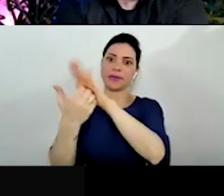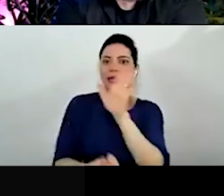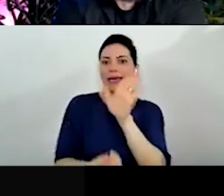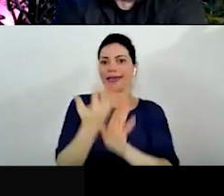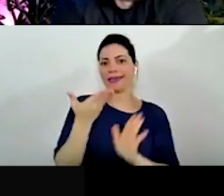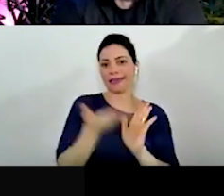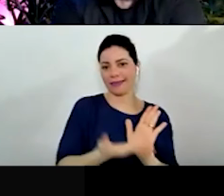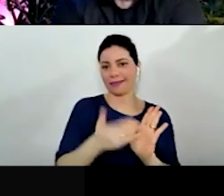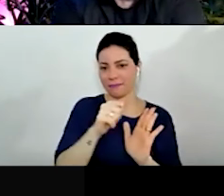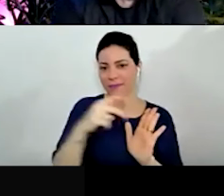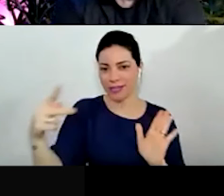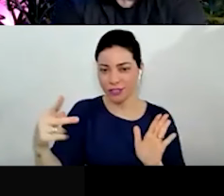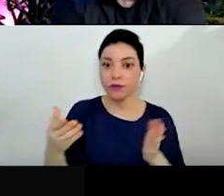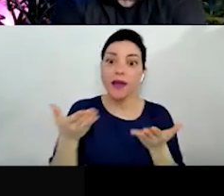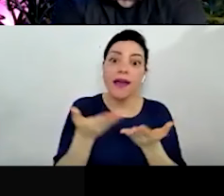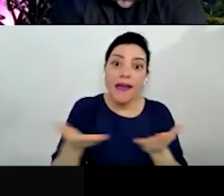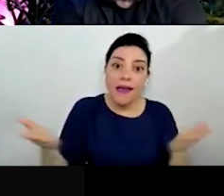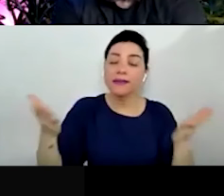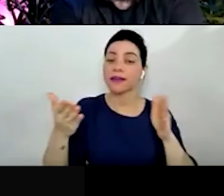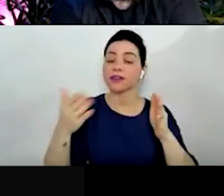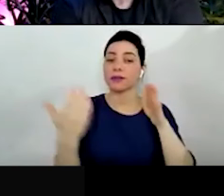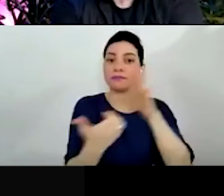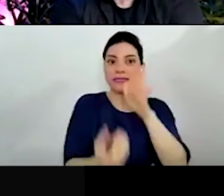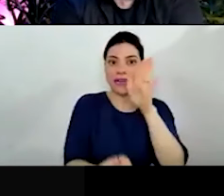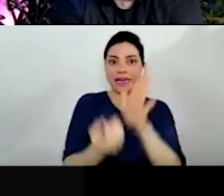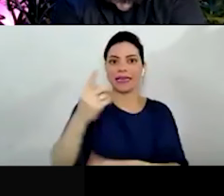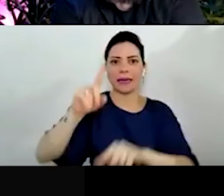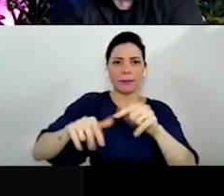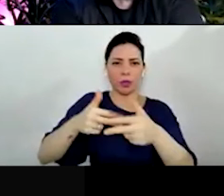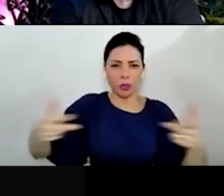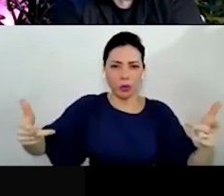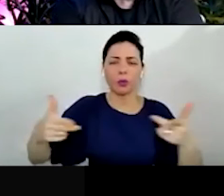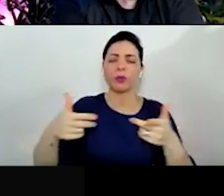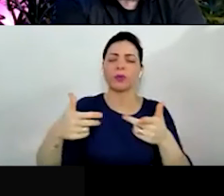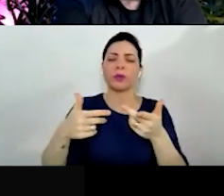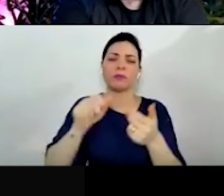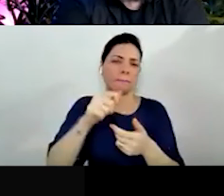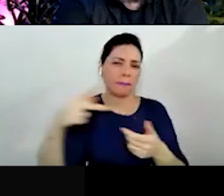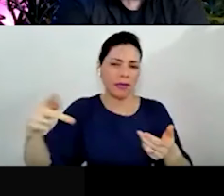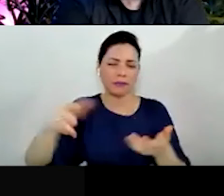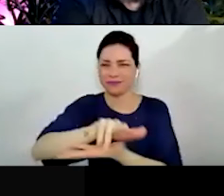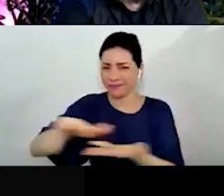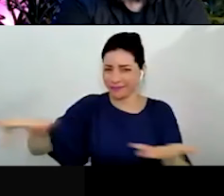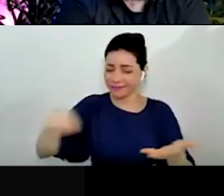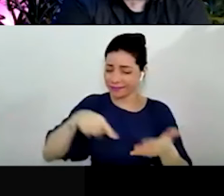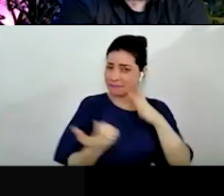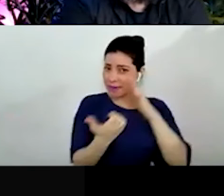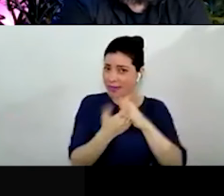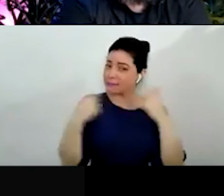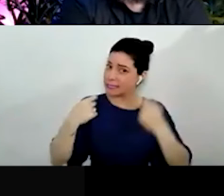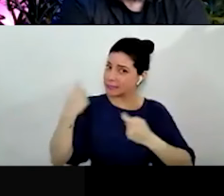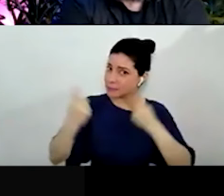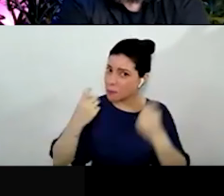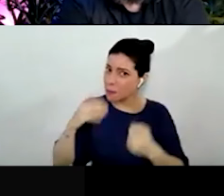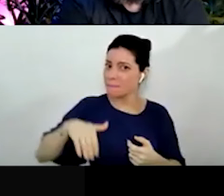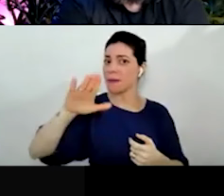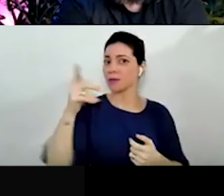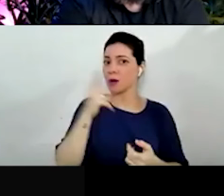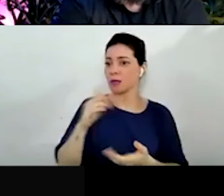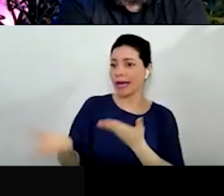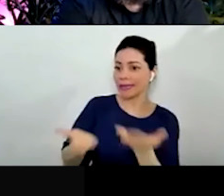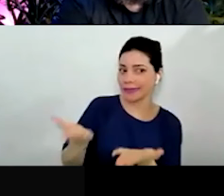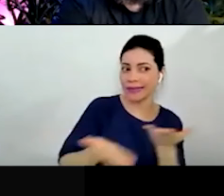essas empresas que estão criando os produtos Será que ela não precisaria se preocupar um pouco mais né para gente atender